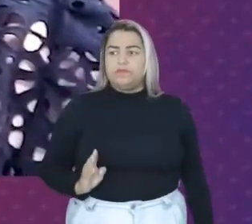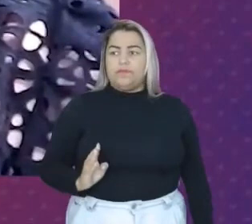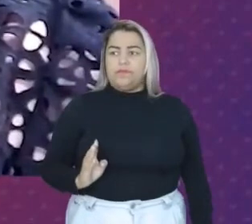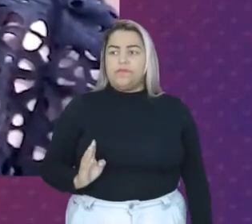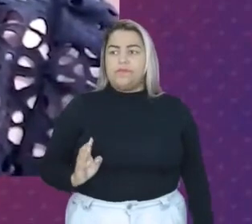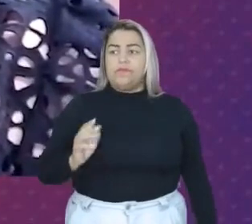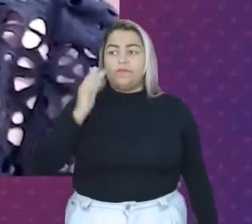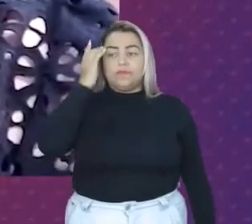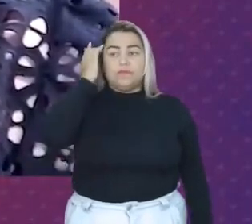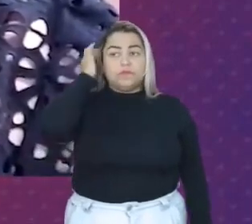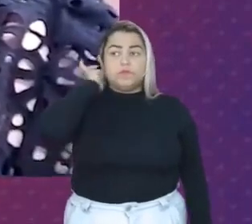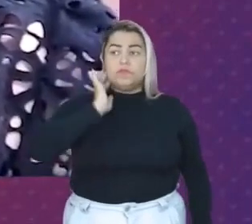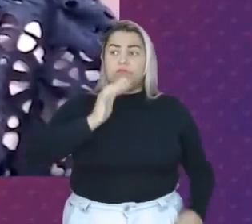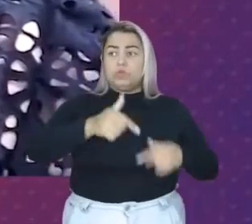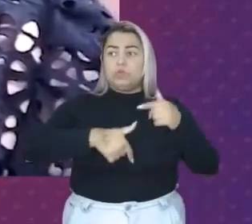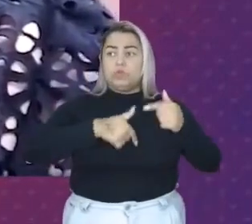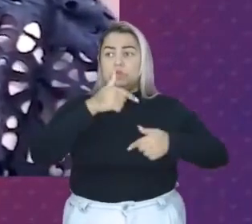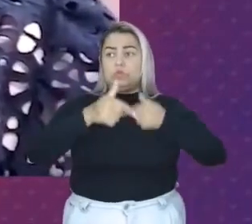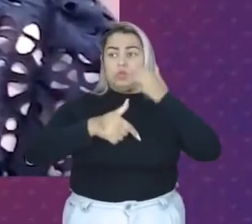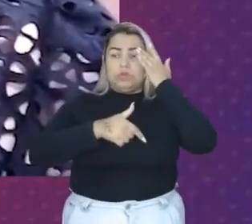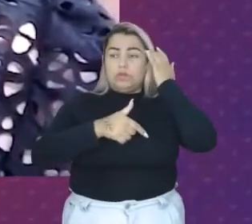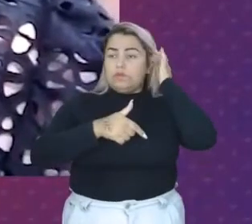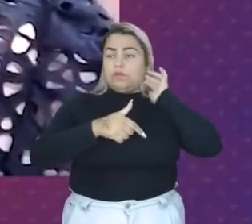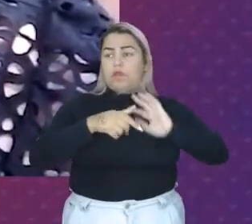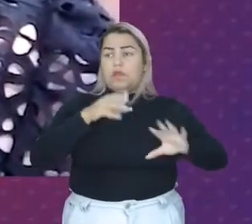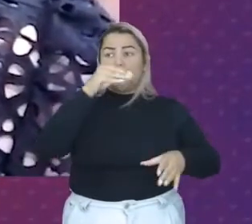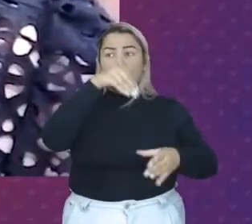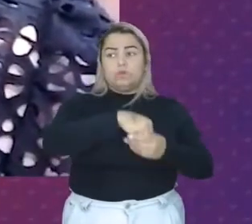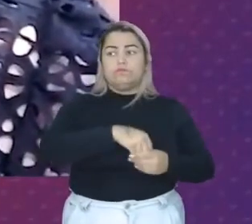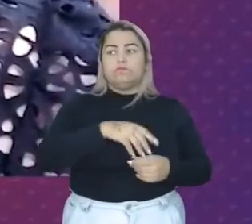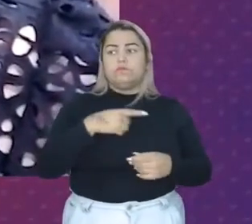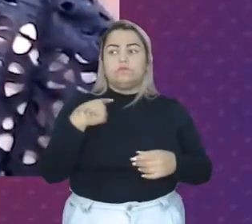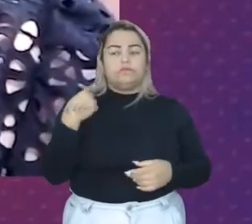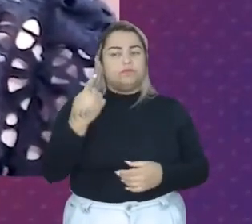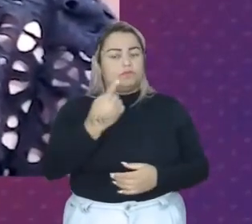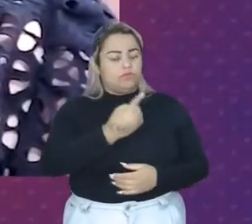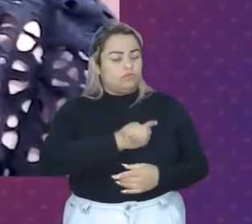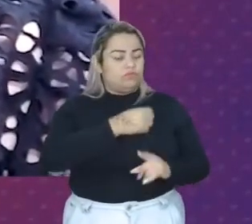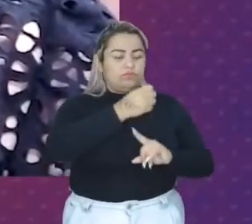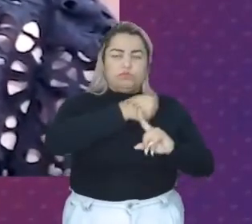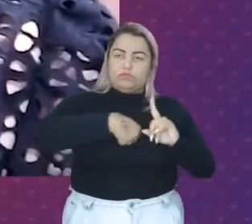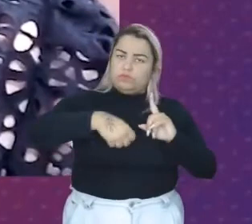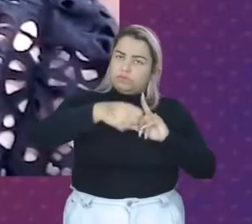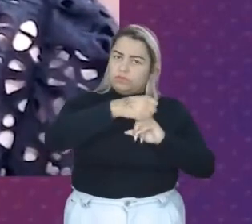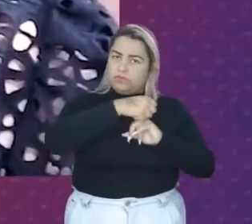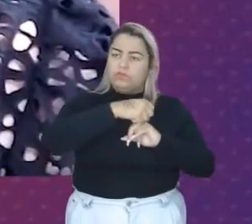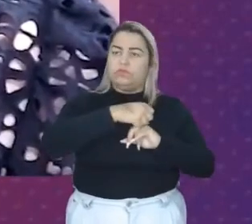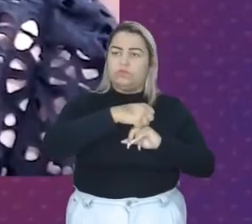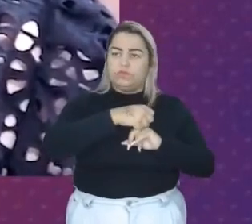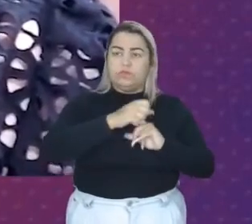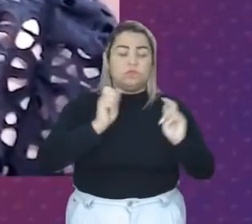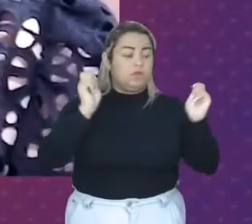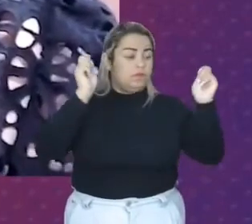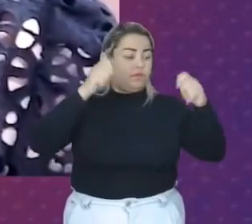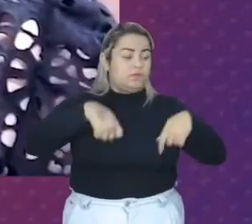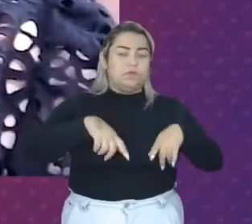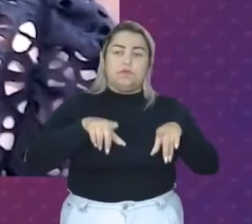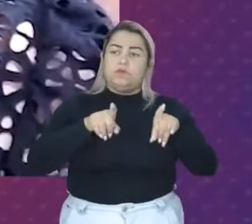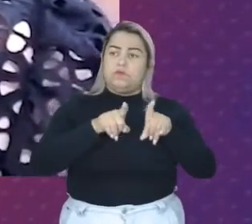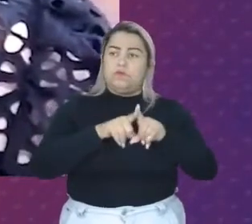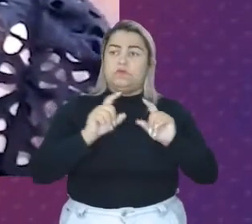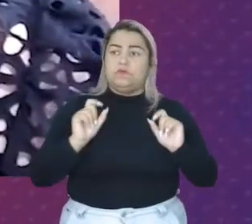tanto trabalho análogo a trabalho escravo dentro dessa nossa sociedade, você não vai precisar, não é o trabalho